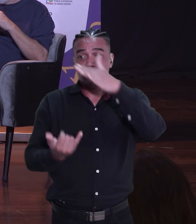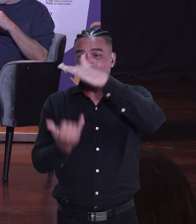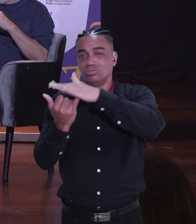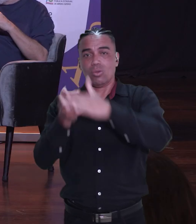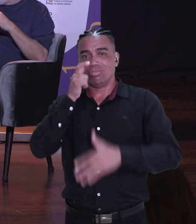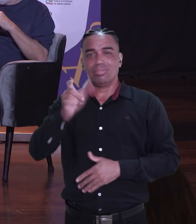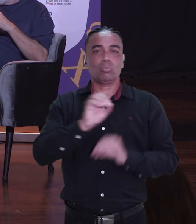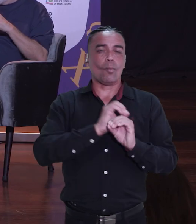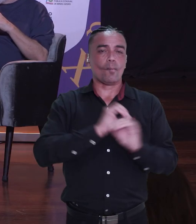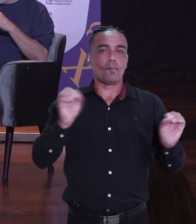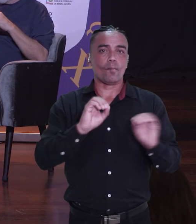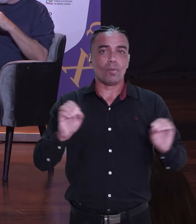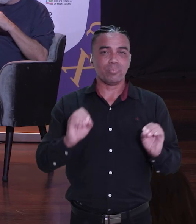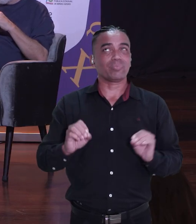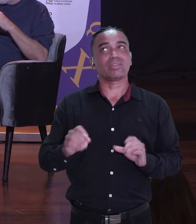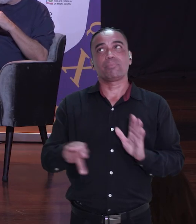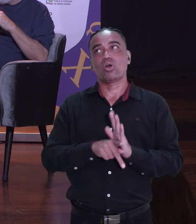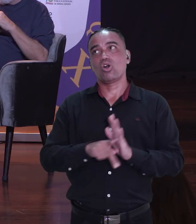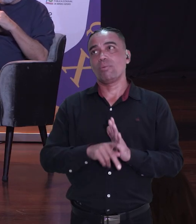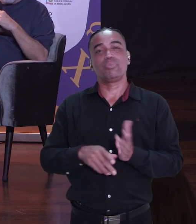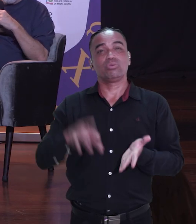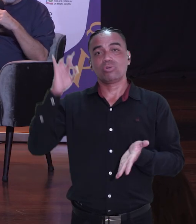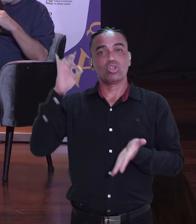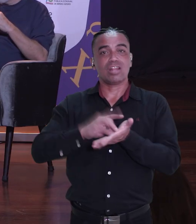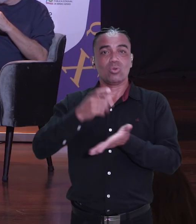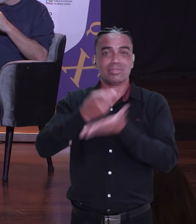interessada. Nenhuma. Originais do